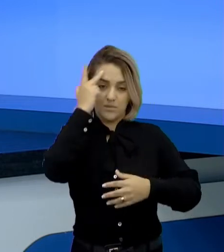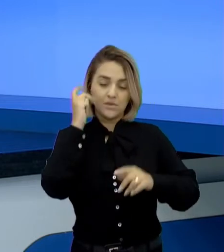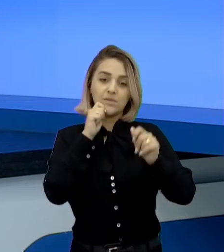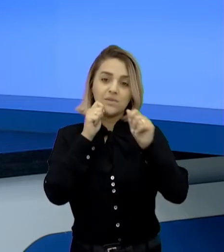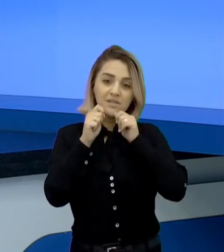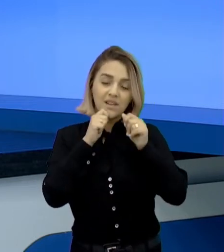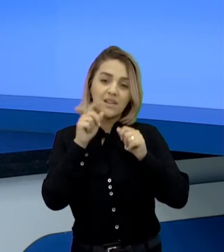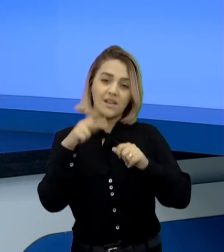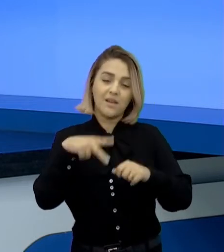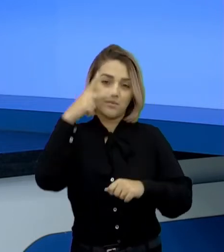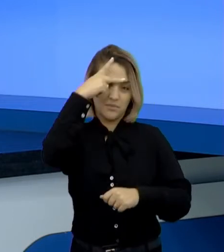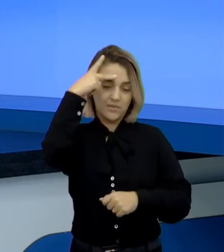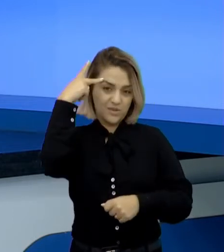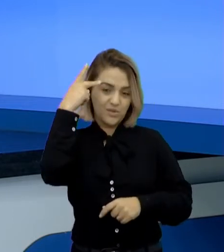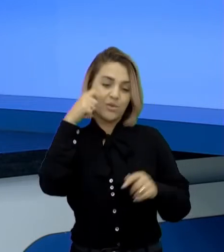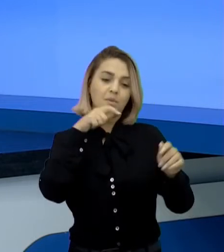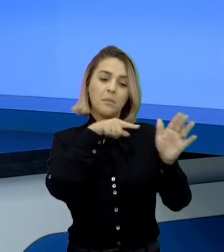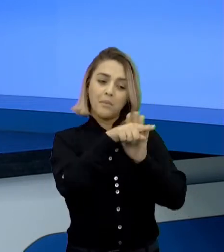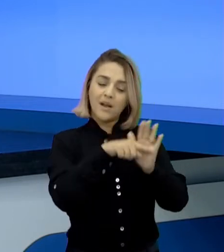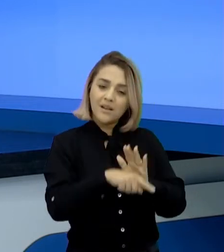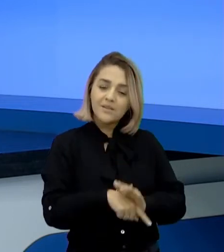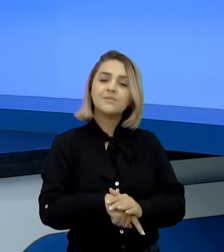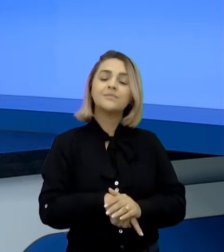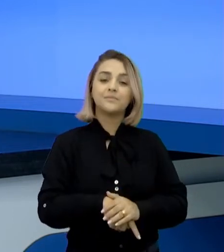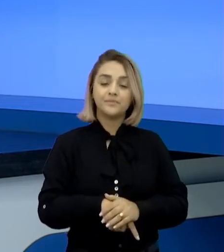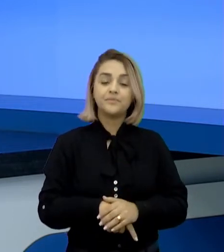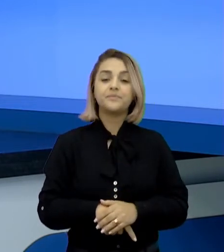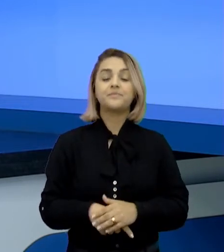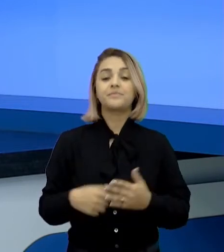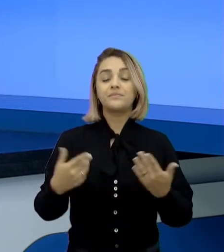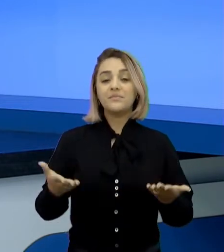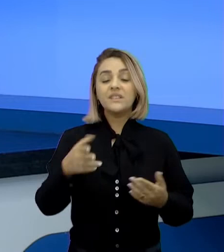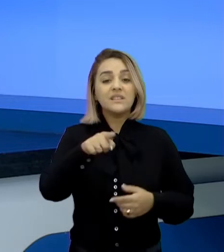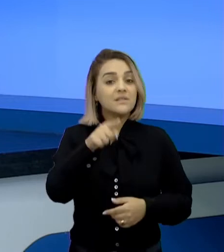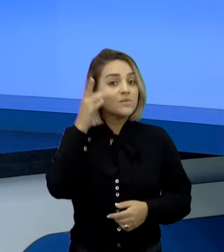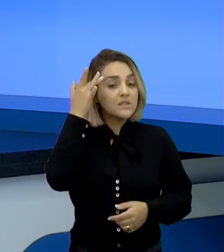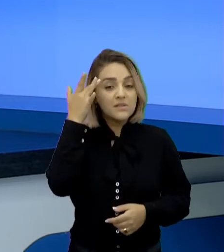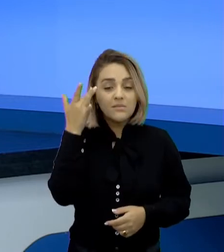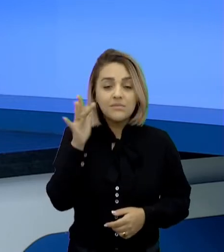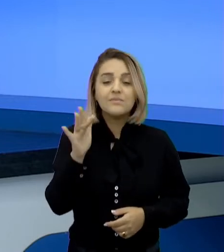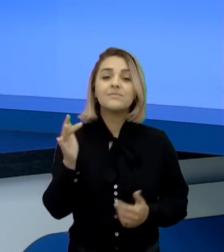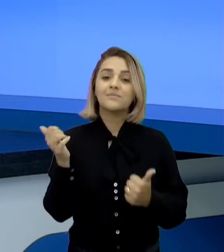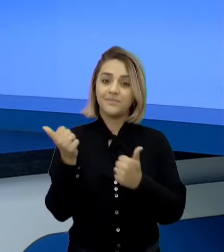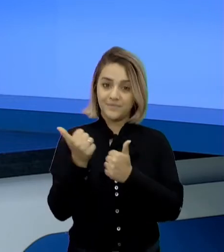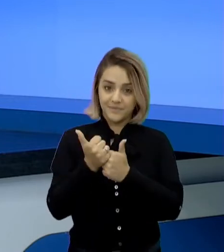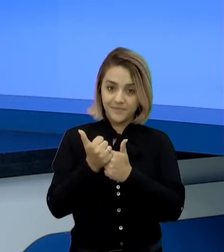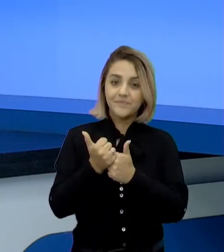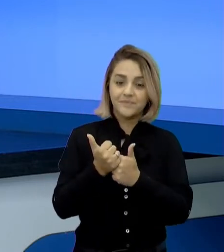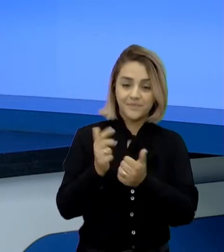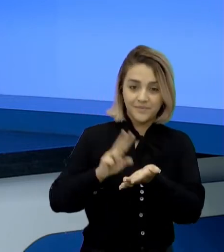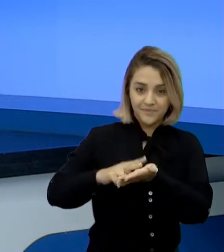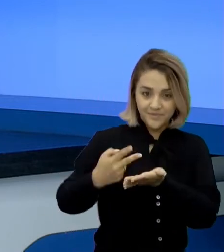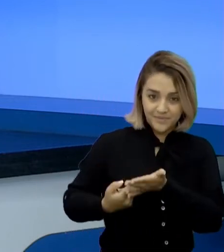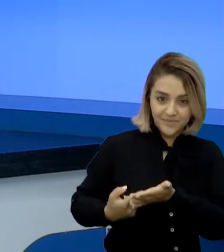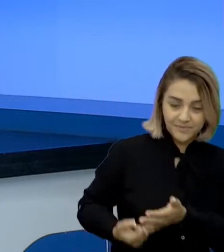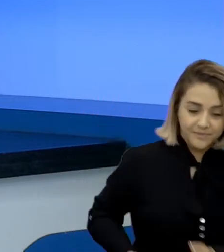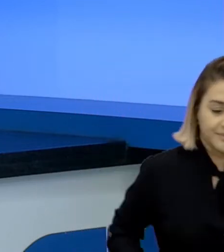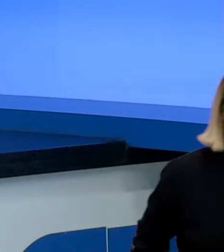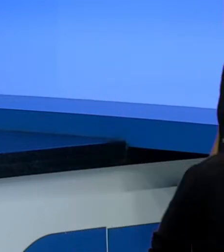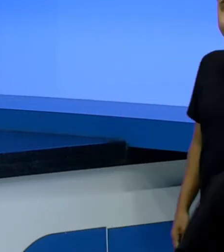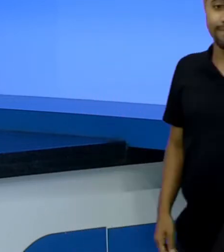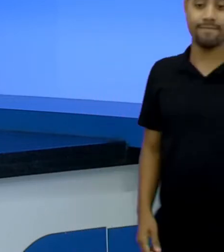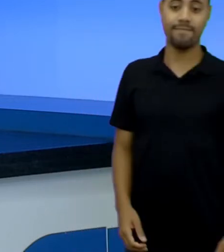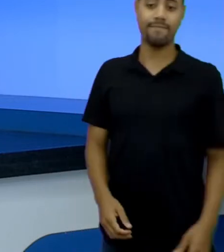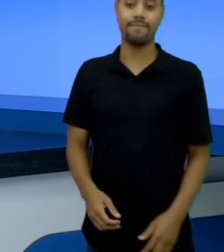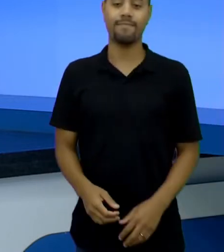o entrevistador. Sim. E se você não sabe, porque se você não sabe muito bem sobre o assunto,